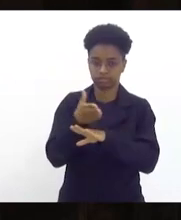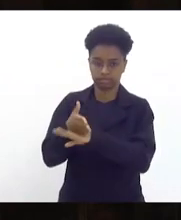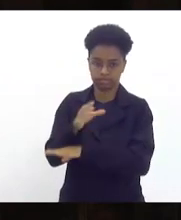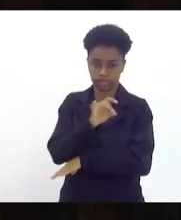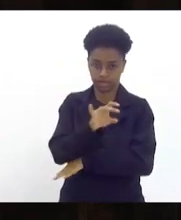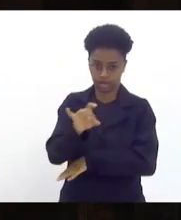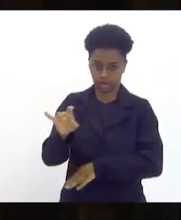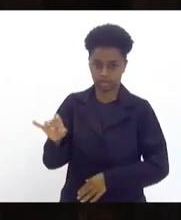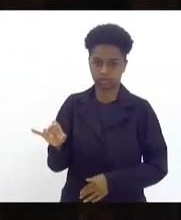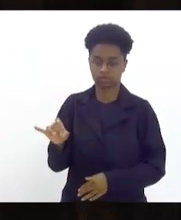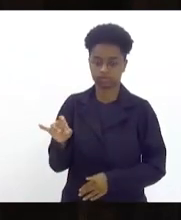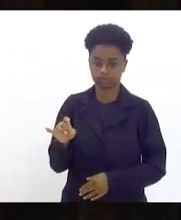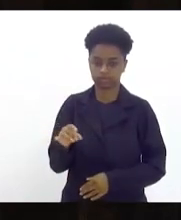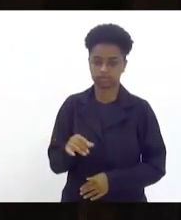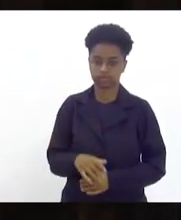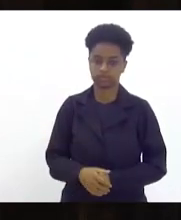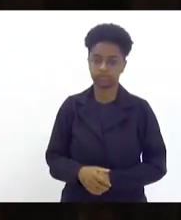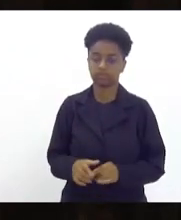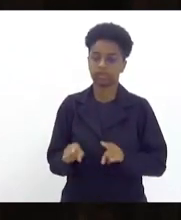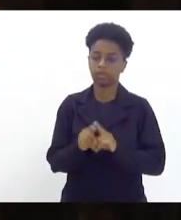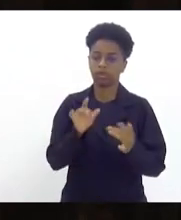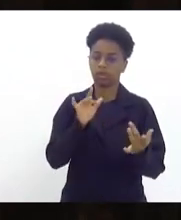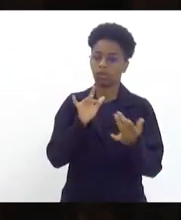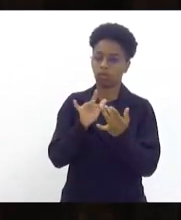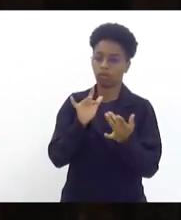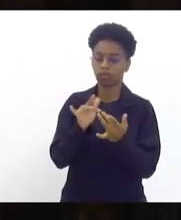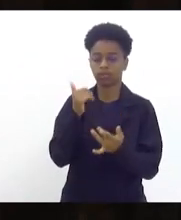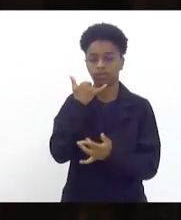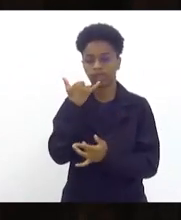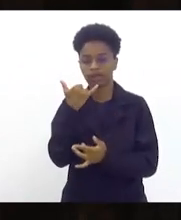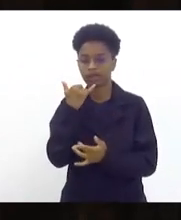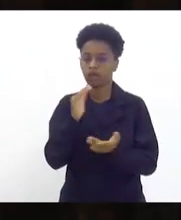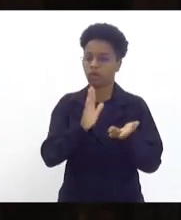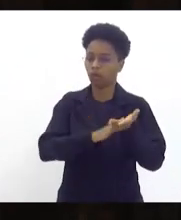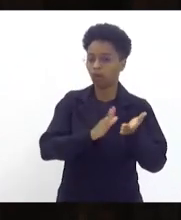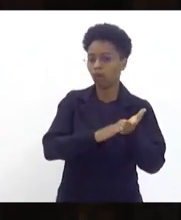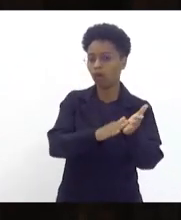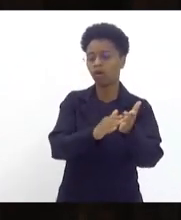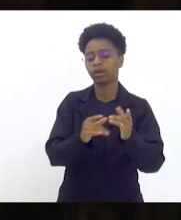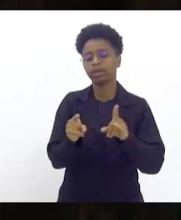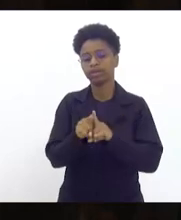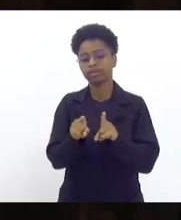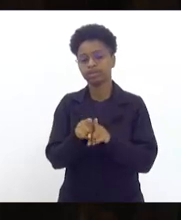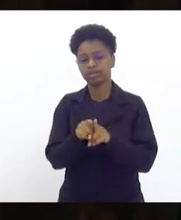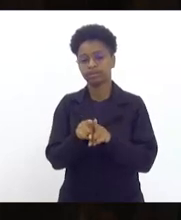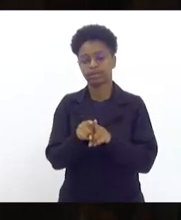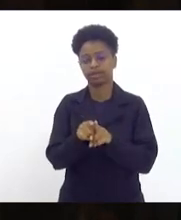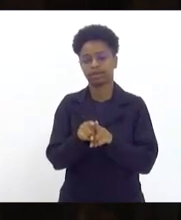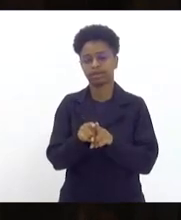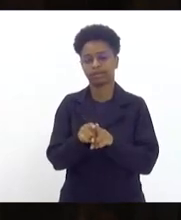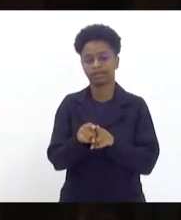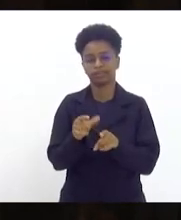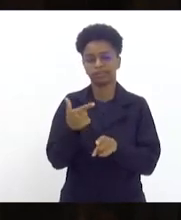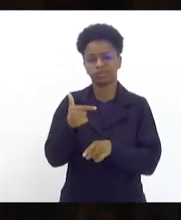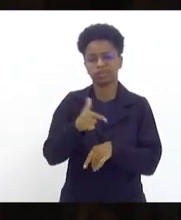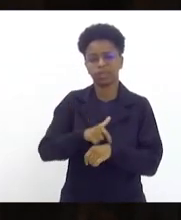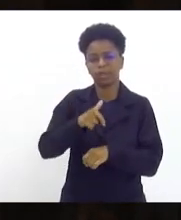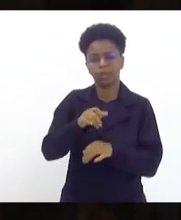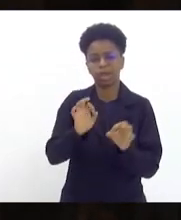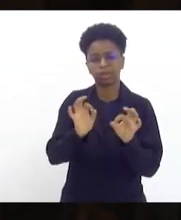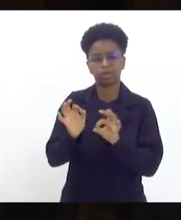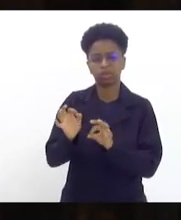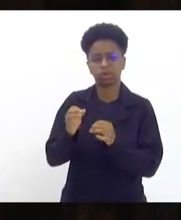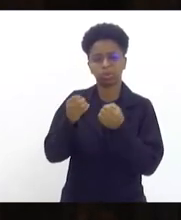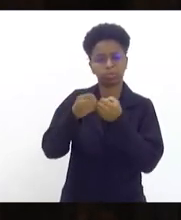vocês nos contatos telefônicos nas cobranças isso em nenhum nenhum momento fere